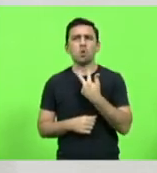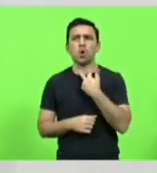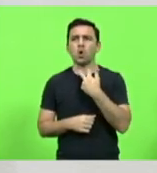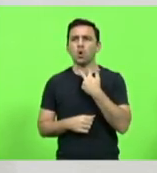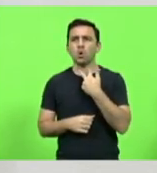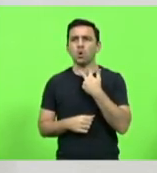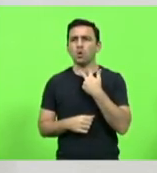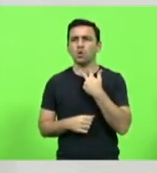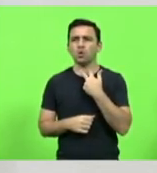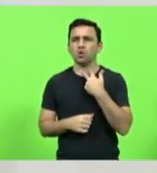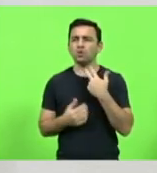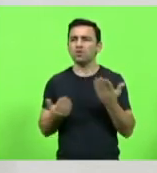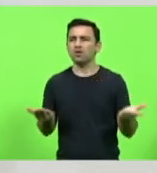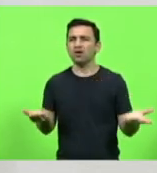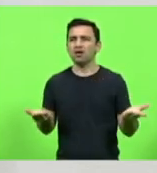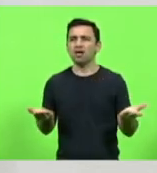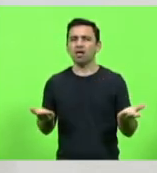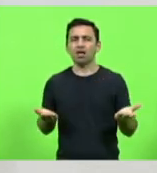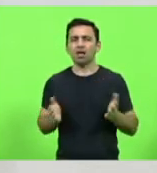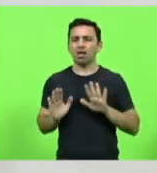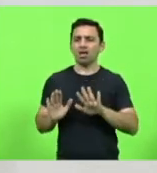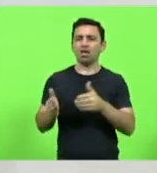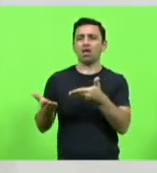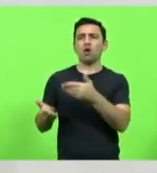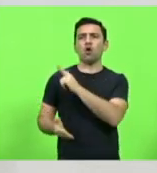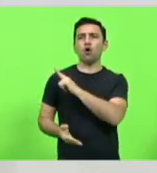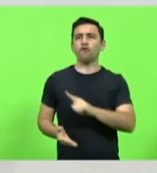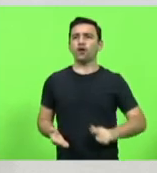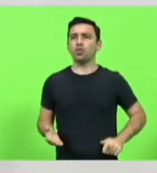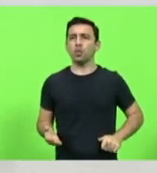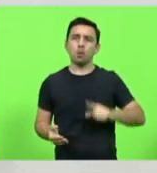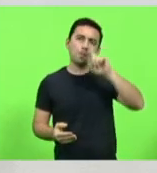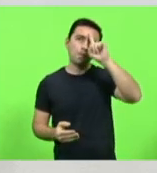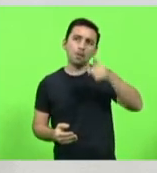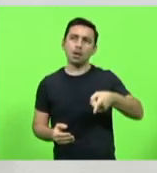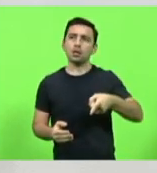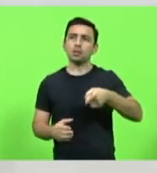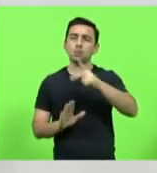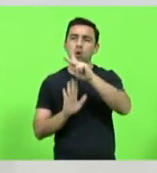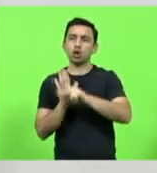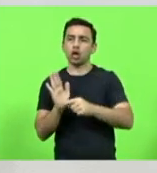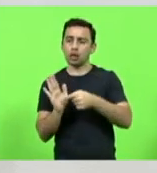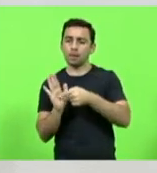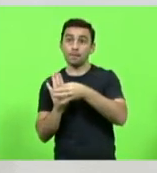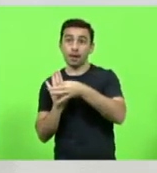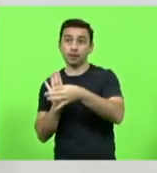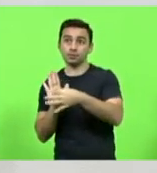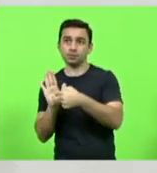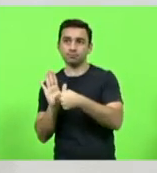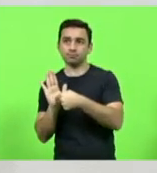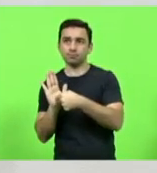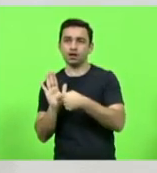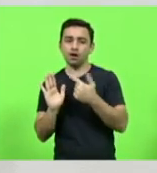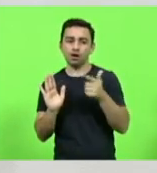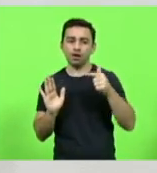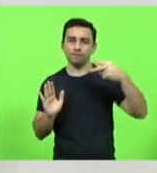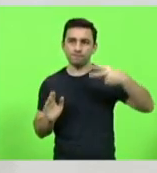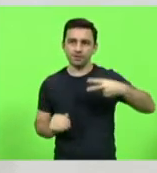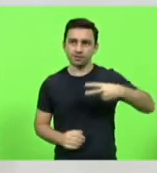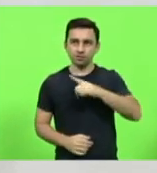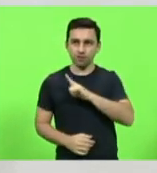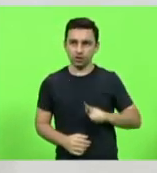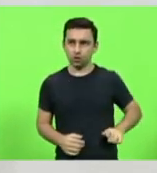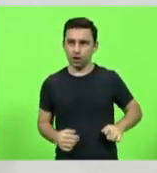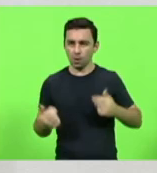mercê de um governador que manda o projeto com um parecer. A vice-governadora, que é do